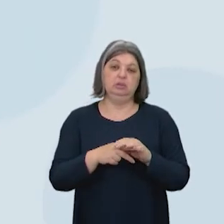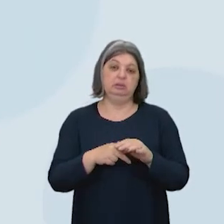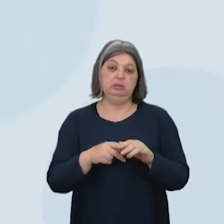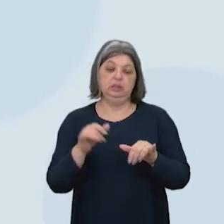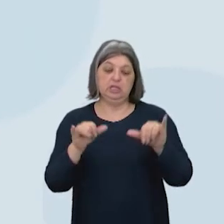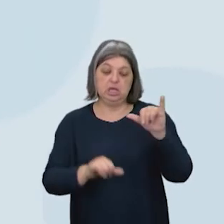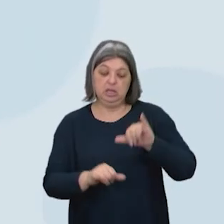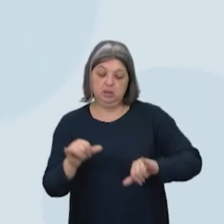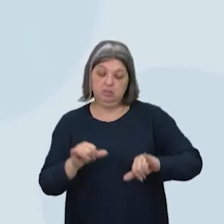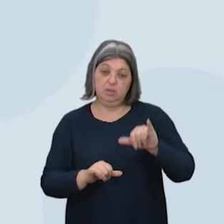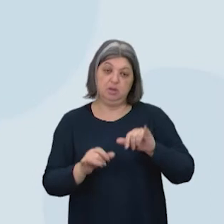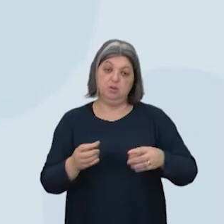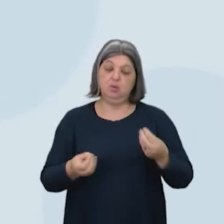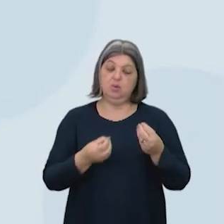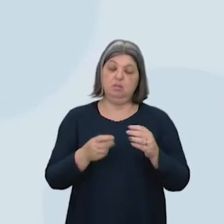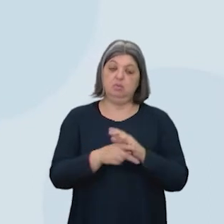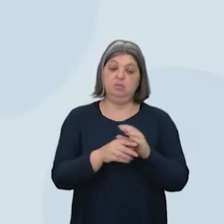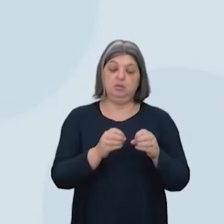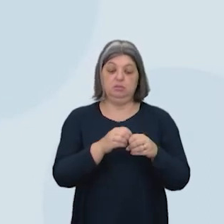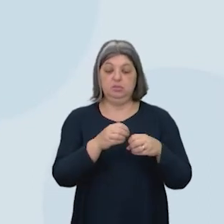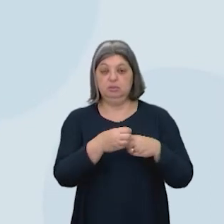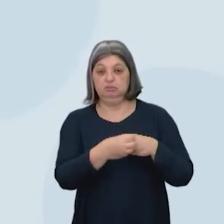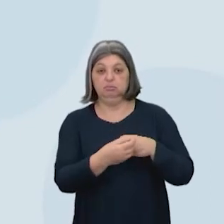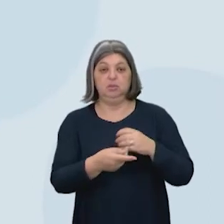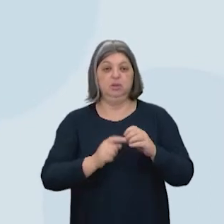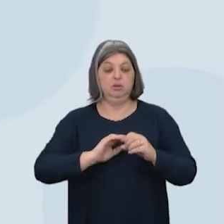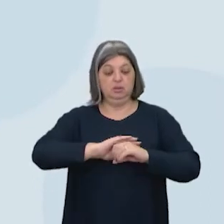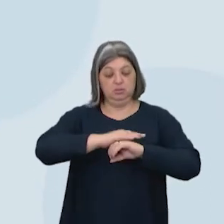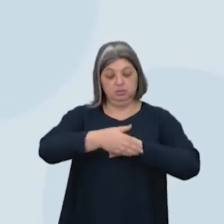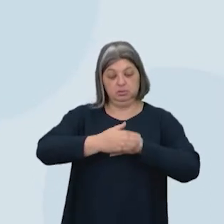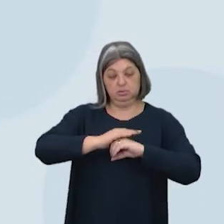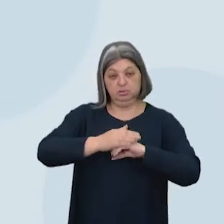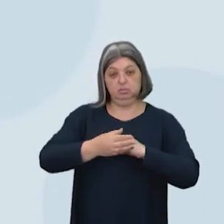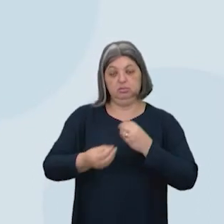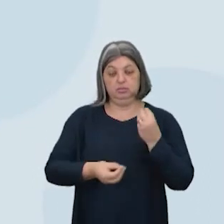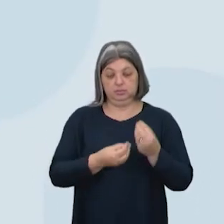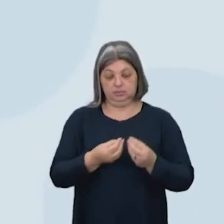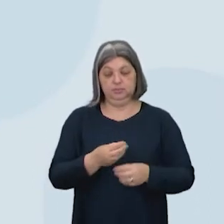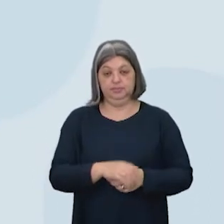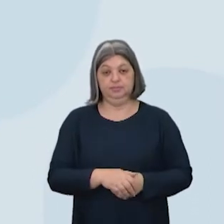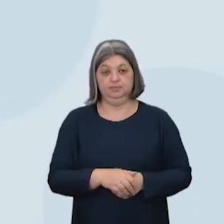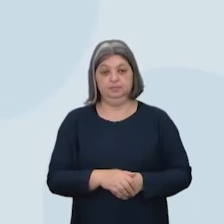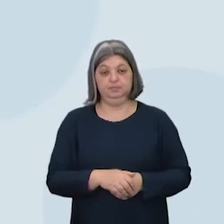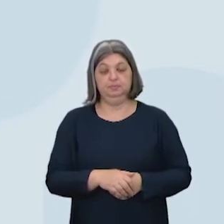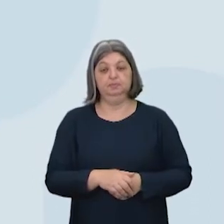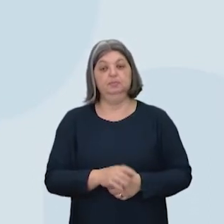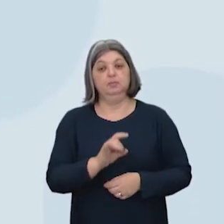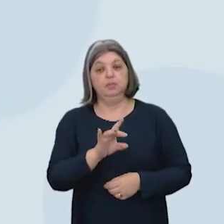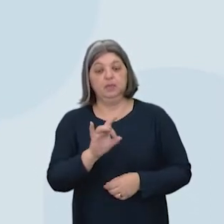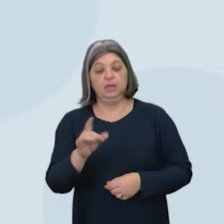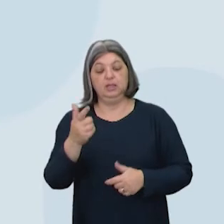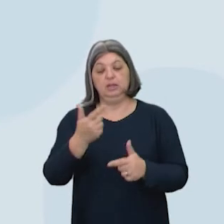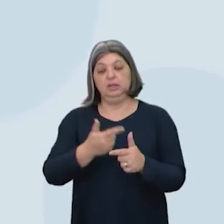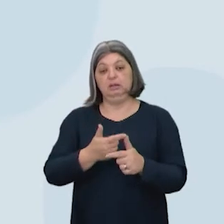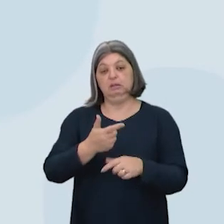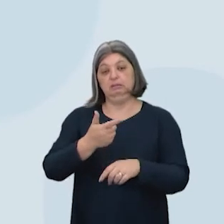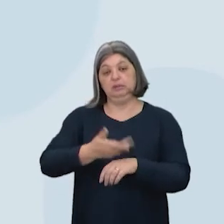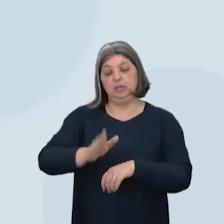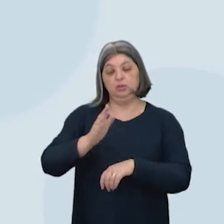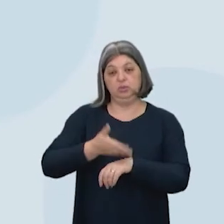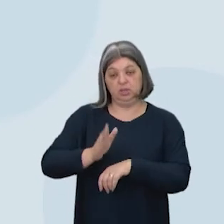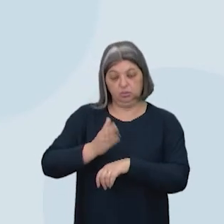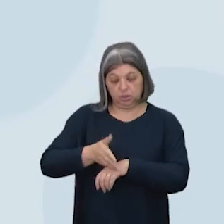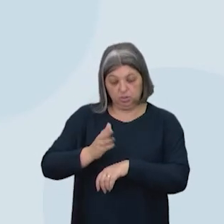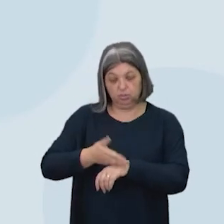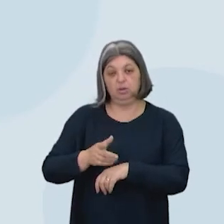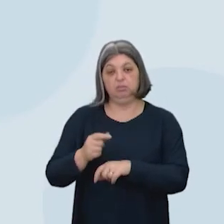essa célula reagiu, não reagiu àquele produto, né? Então, cada ensaio que eu vou fazendo diferente, eu tenho que